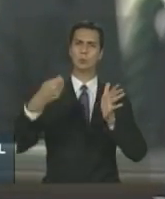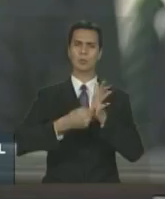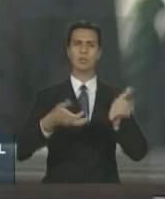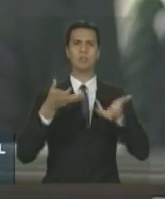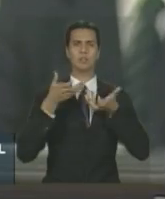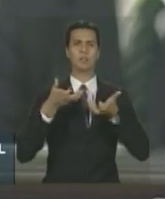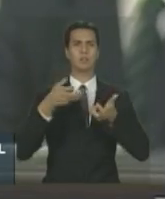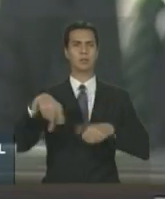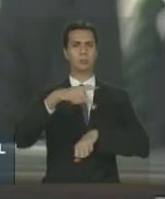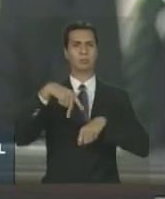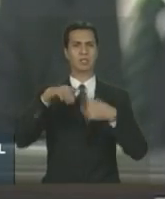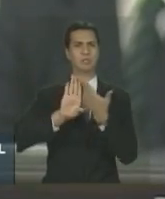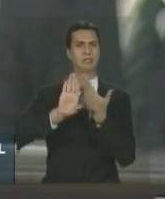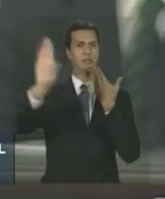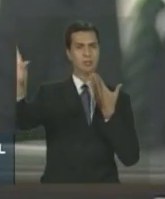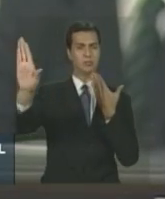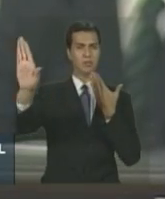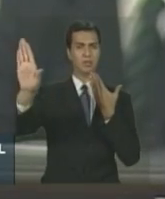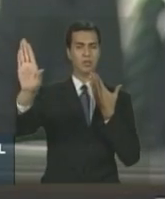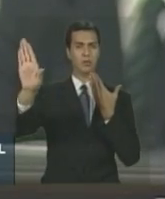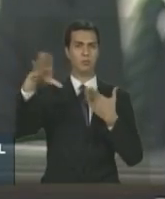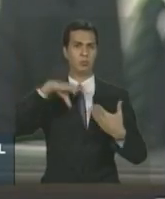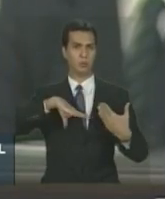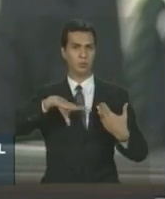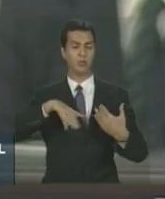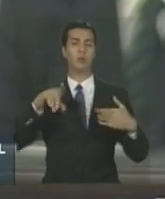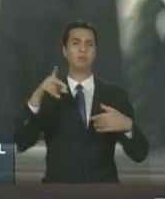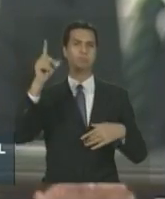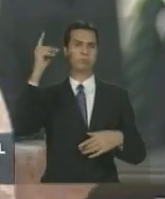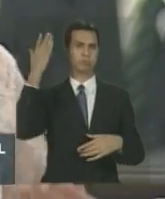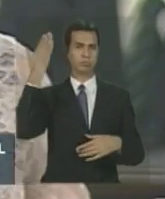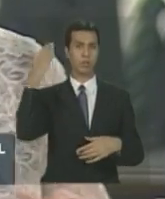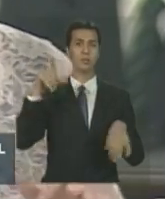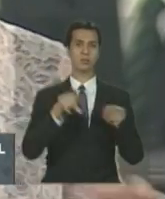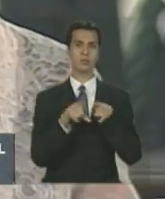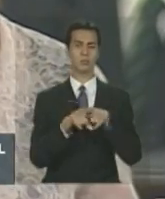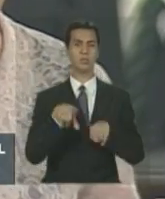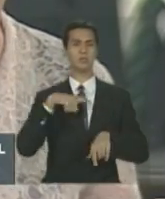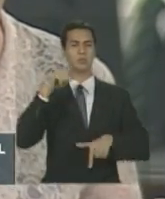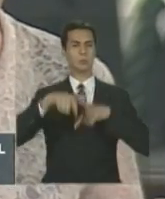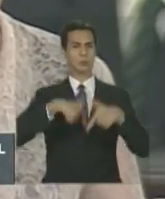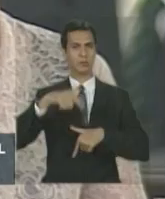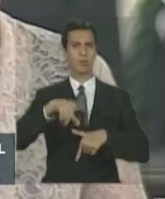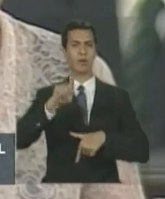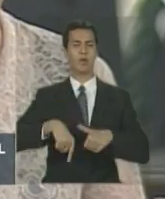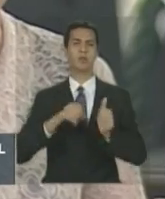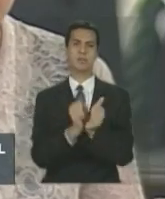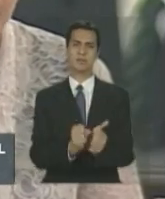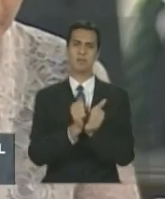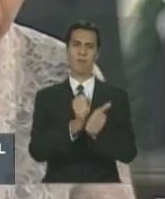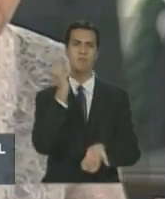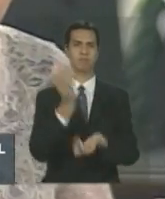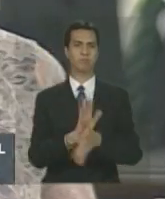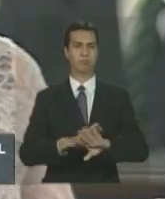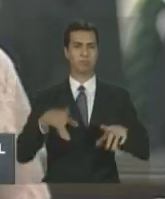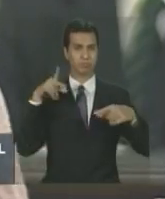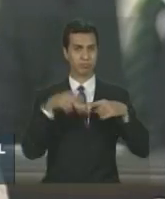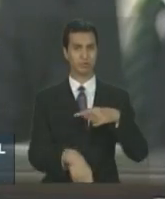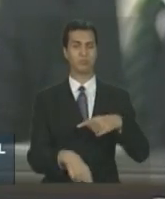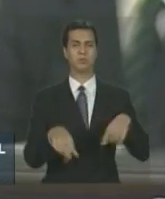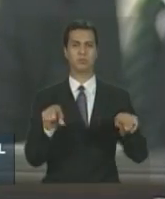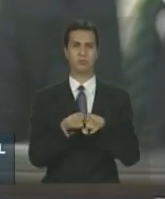pela abolição da escravatura. Sua história política, cultural, ela está ligada